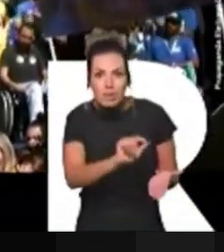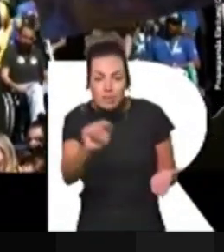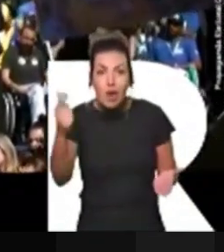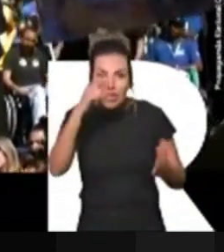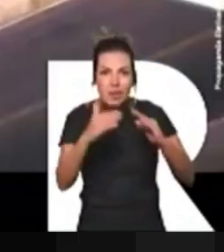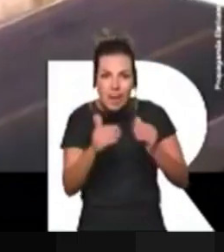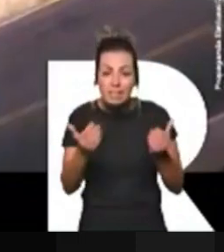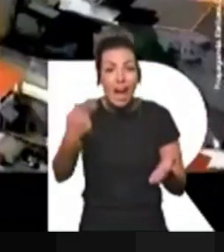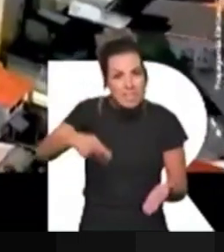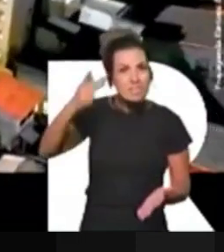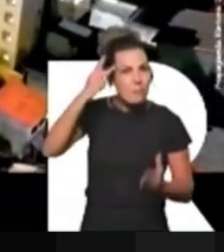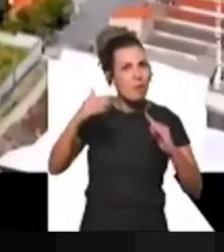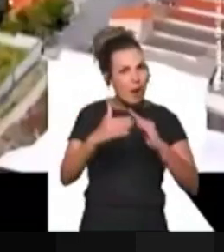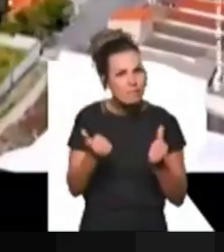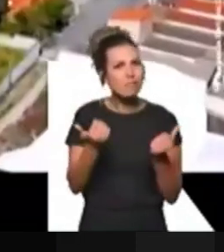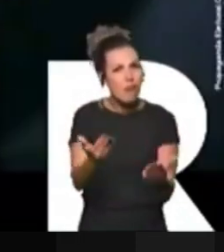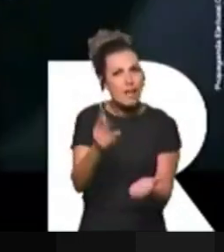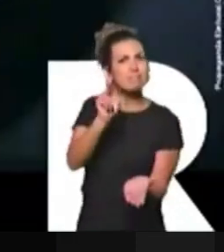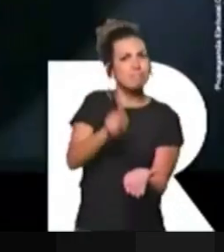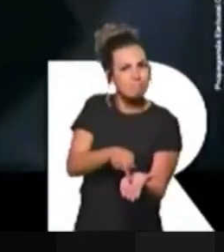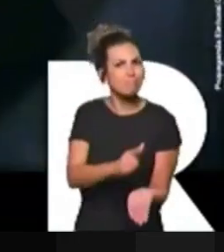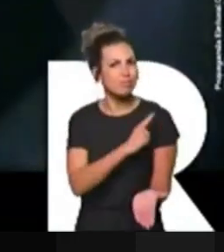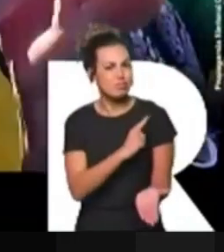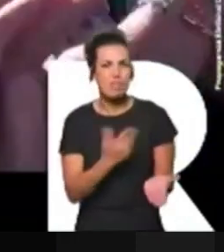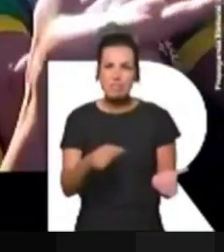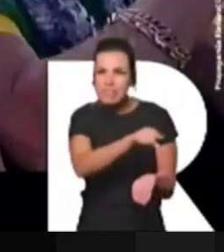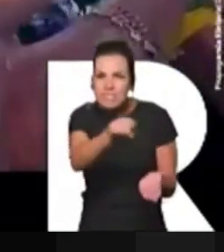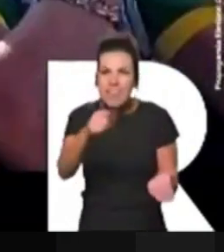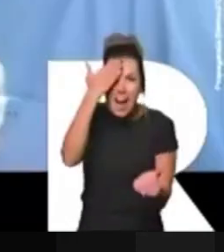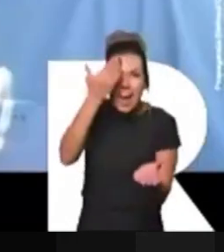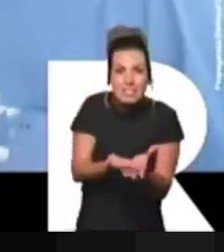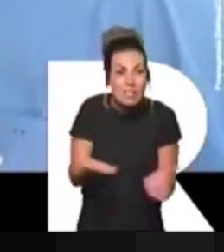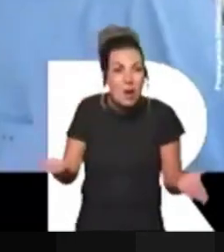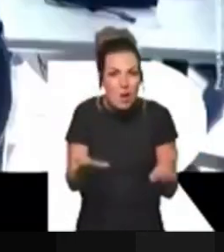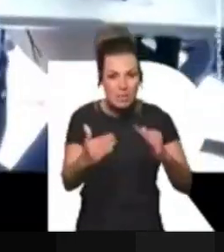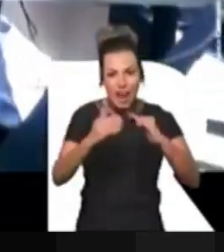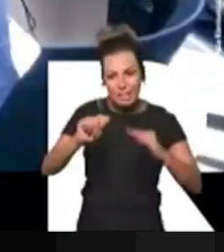para quem está no movimento de moradia, aqui vai ter moradia de verdade.